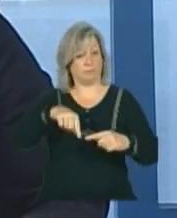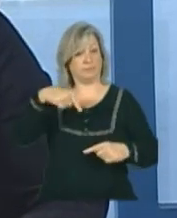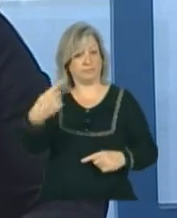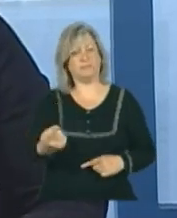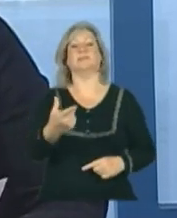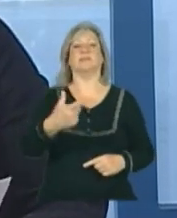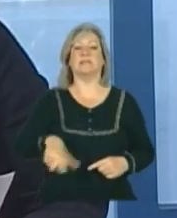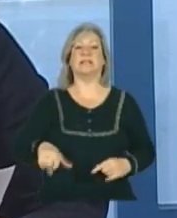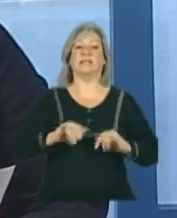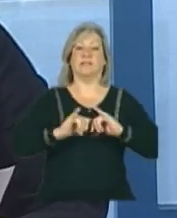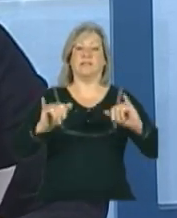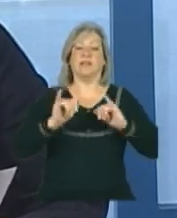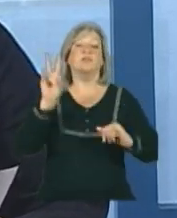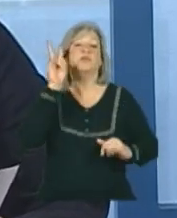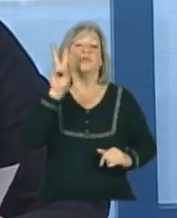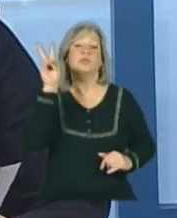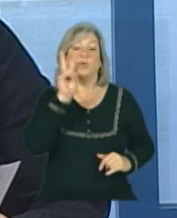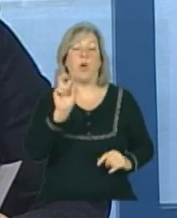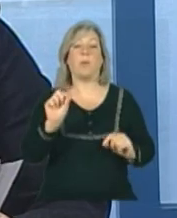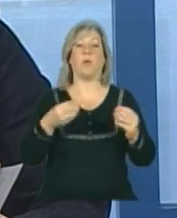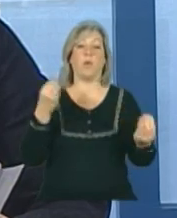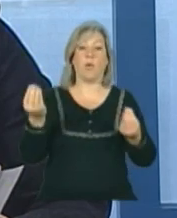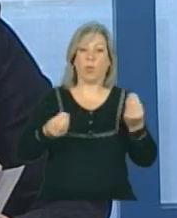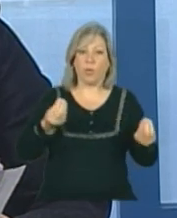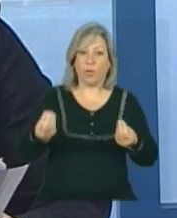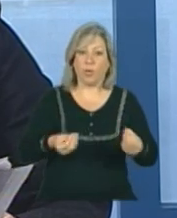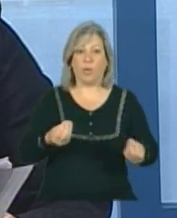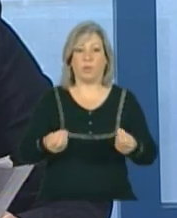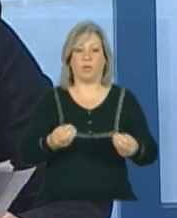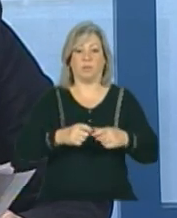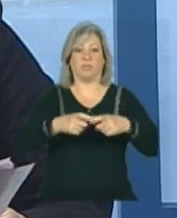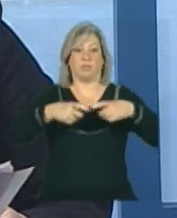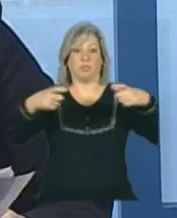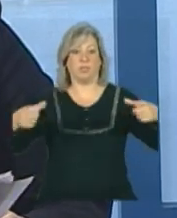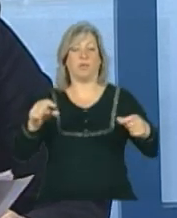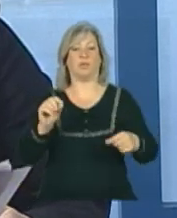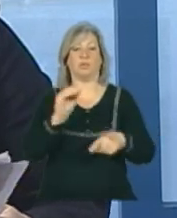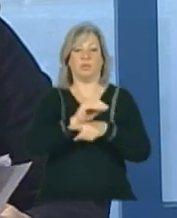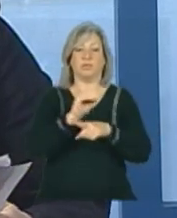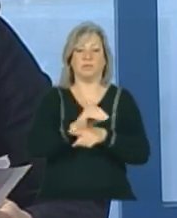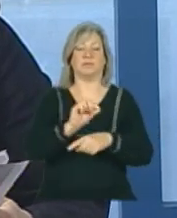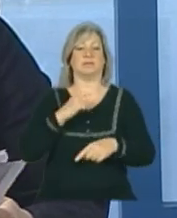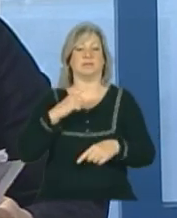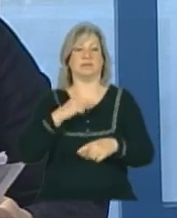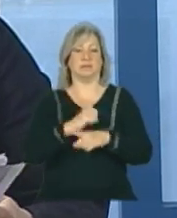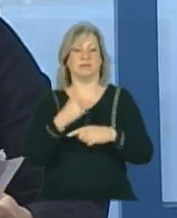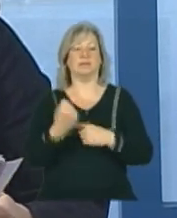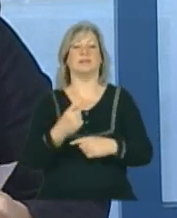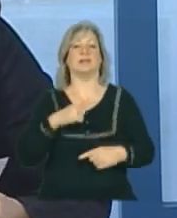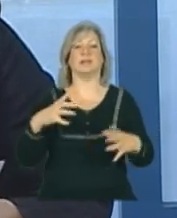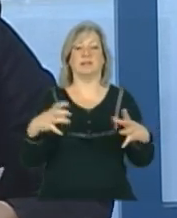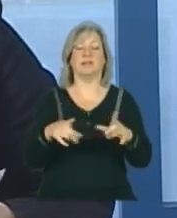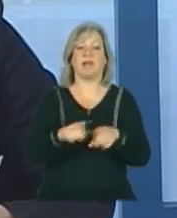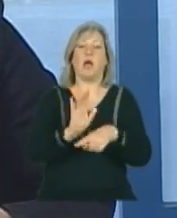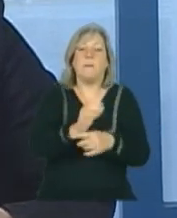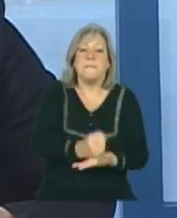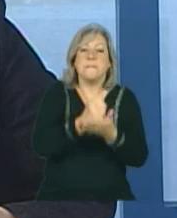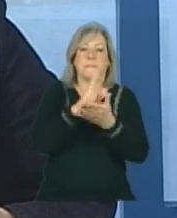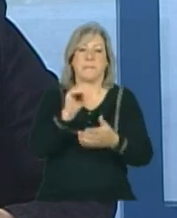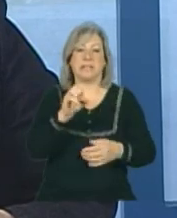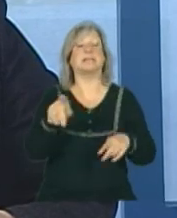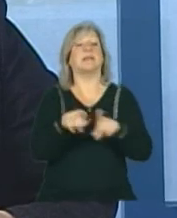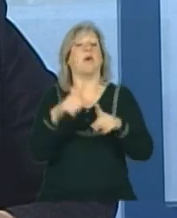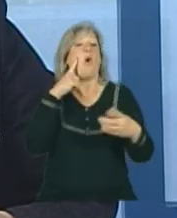bloco falando ainda sobre a questão da expansão socioassistencial de proteção básica e também de como